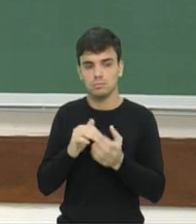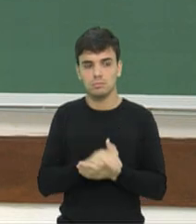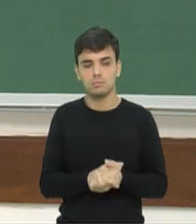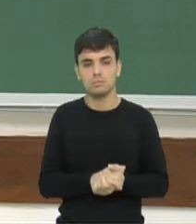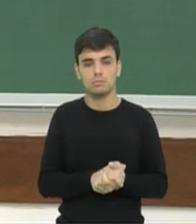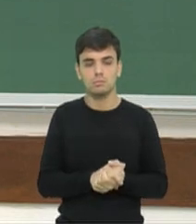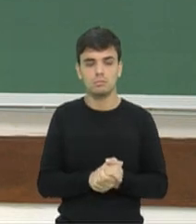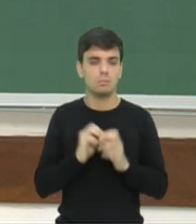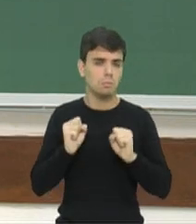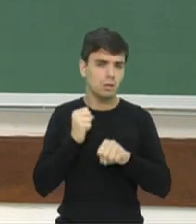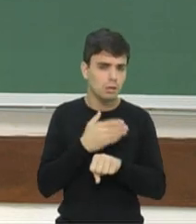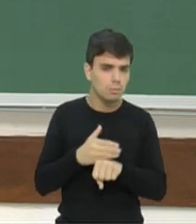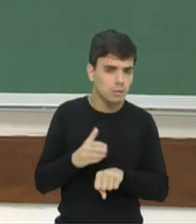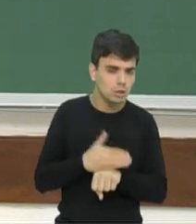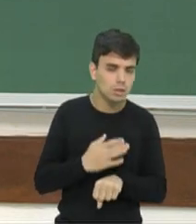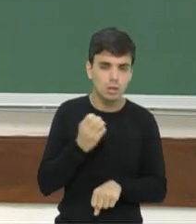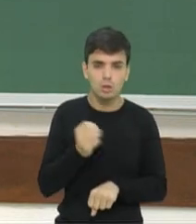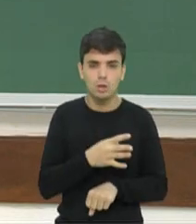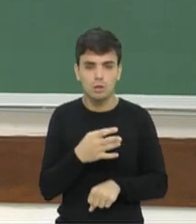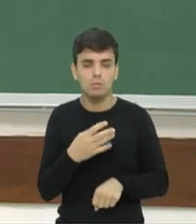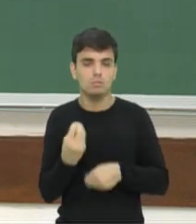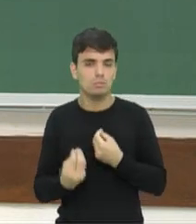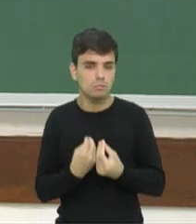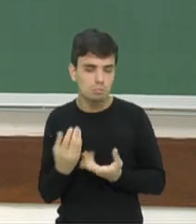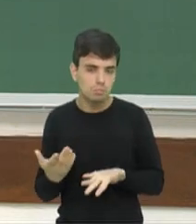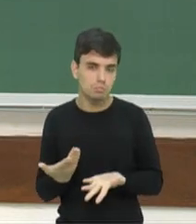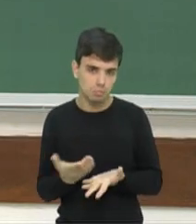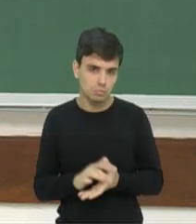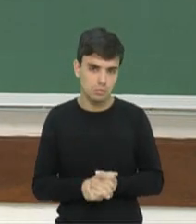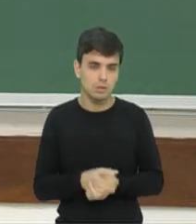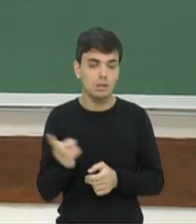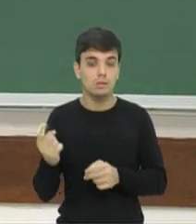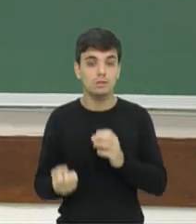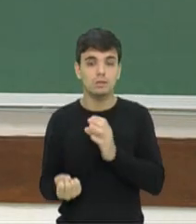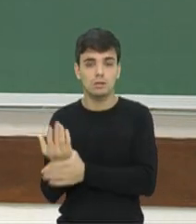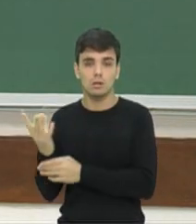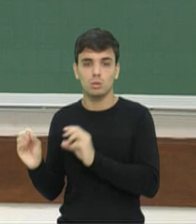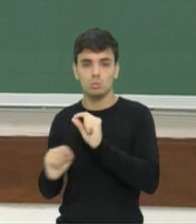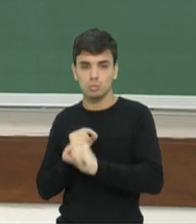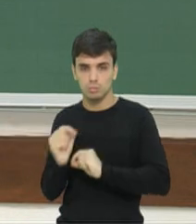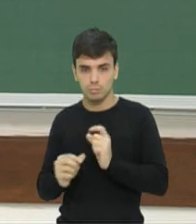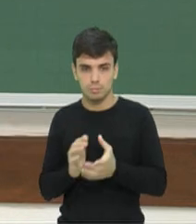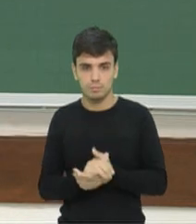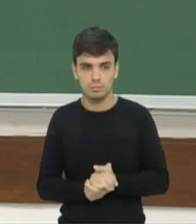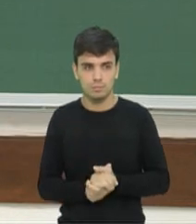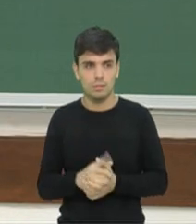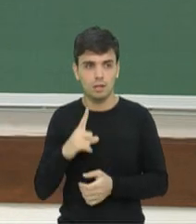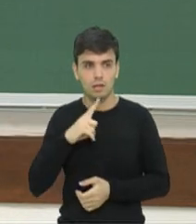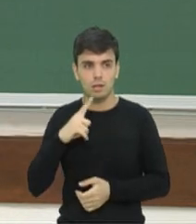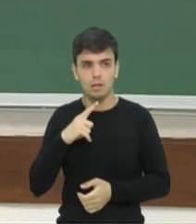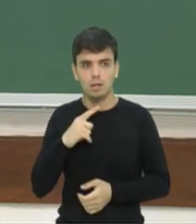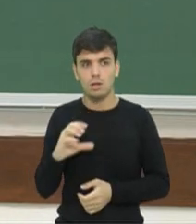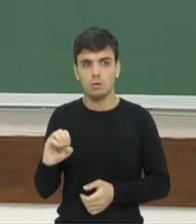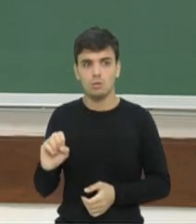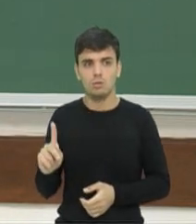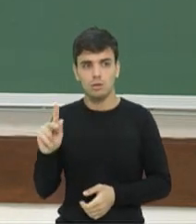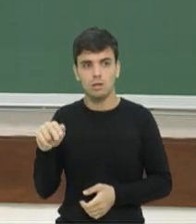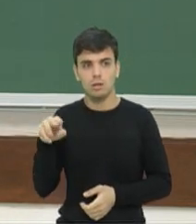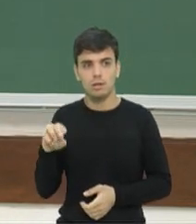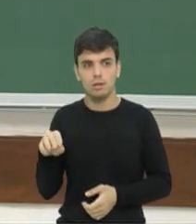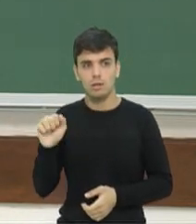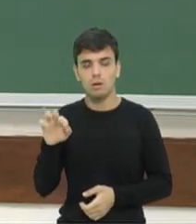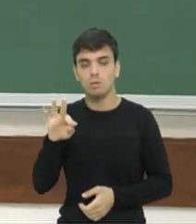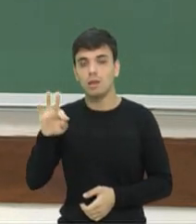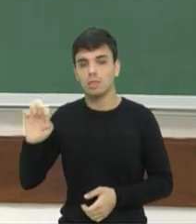para poder praticar uma nova modalidade sem uso de armas, né, eles criam uma modalidade chamada Okinawa-te, que foi a